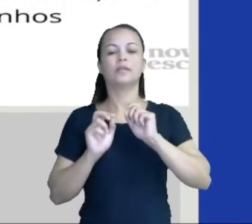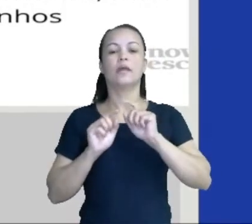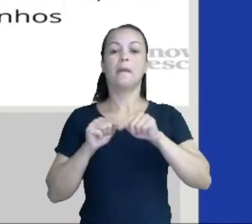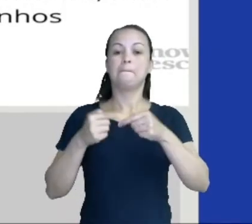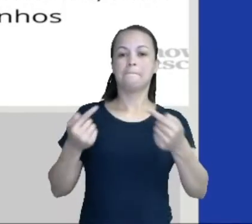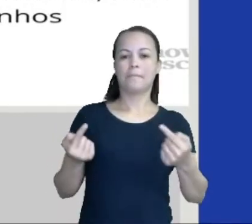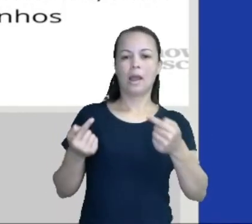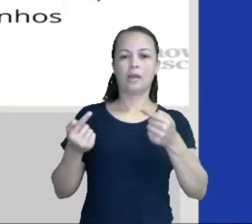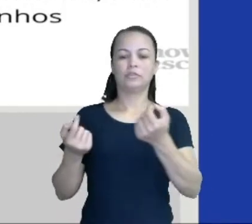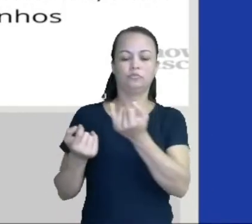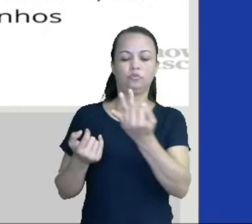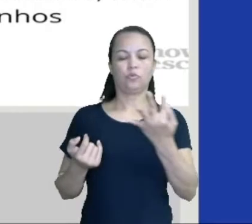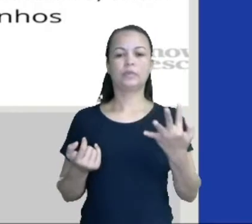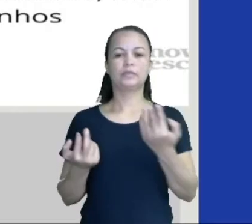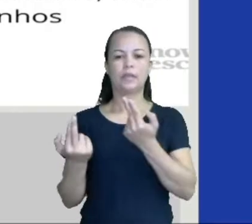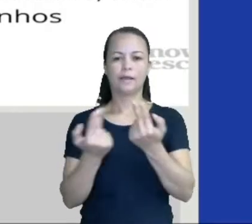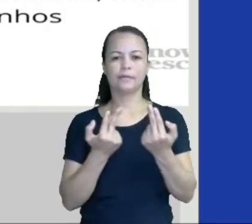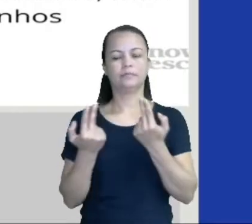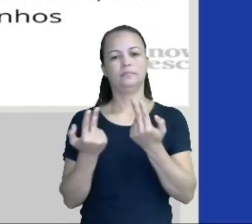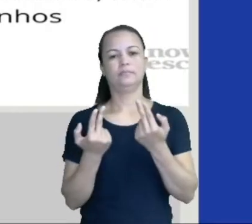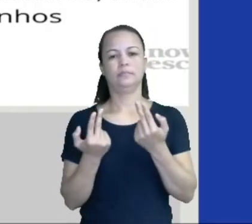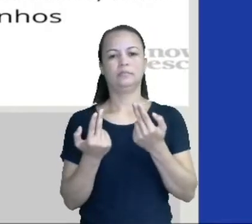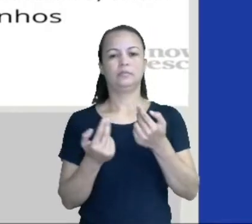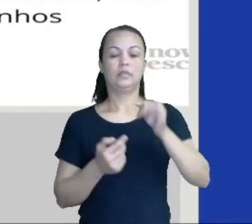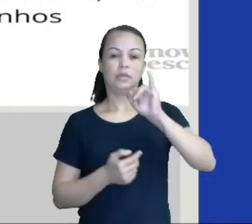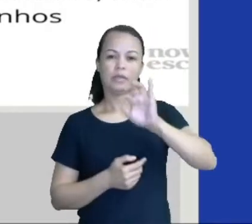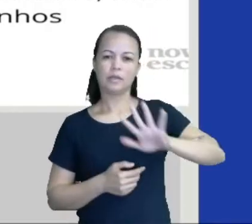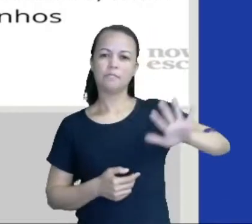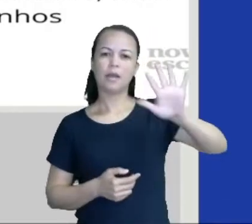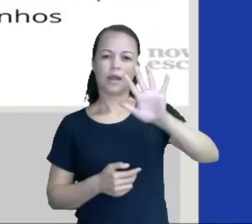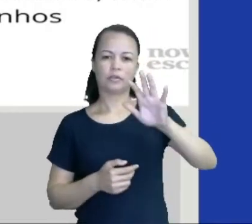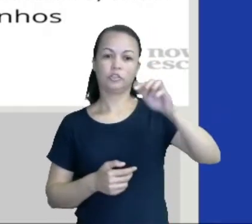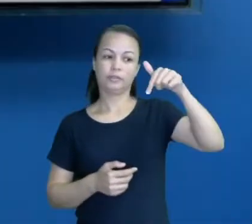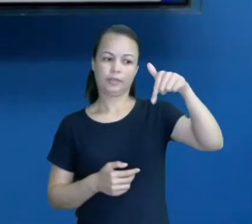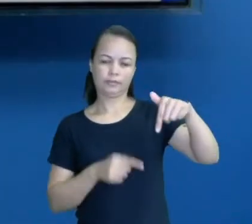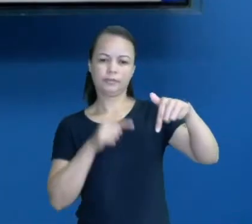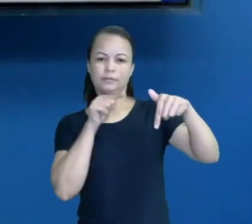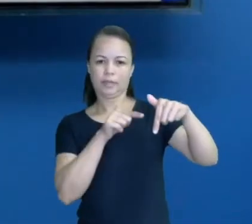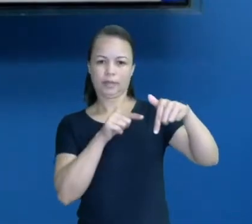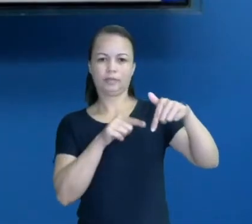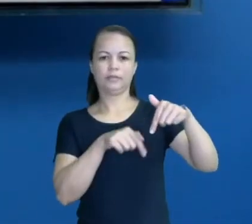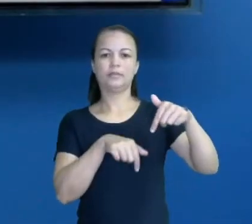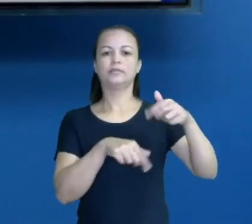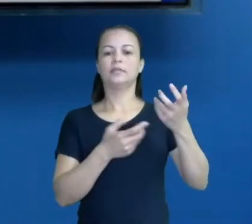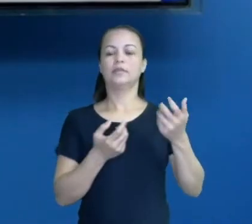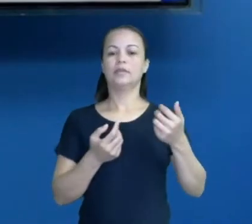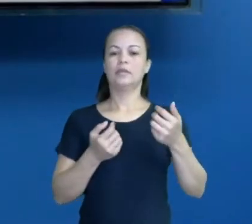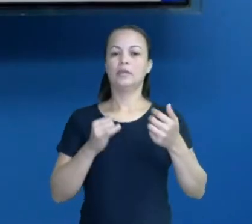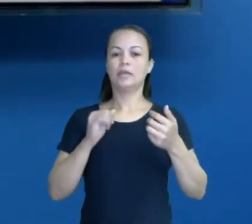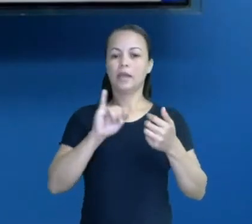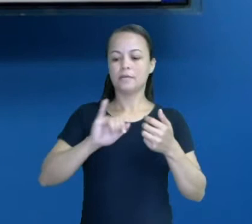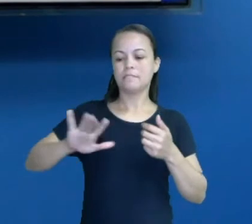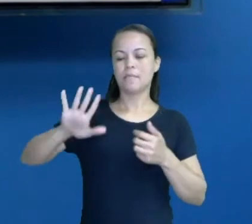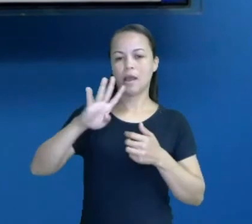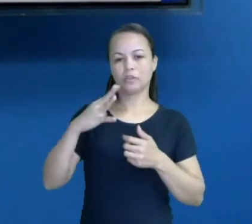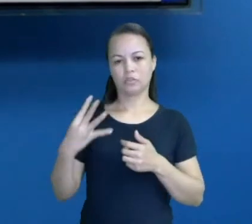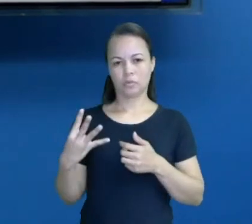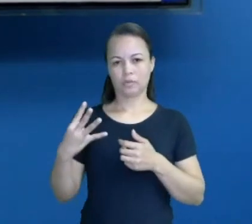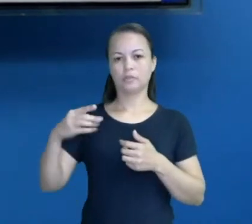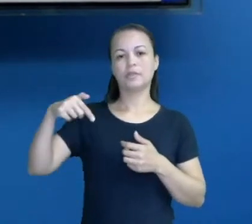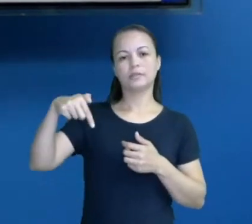a mesma quantidade. A figura 1 tem 7 quadrinhos e a figura 4,